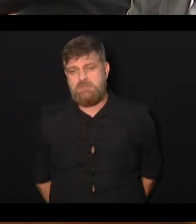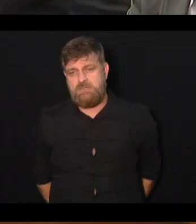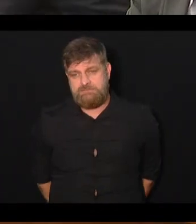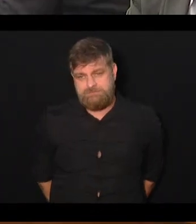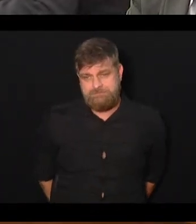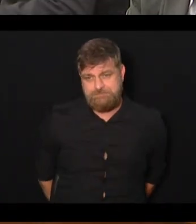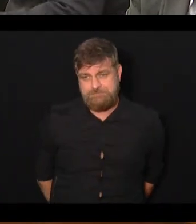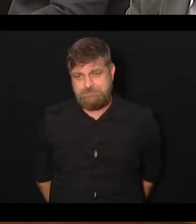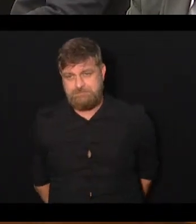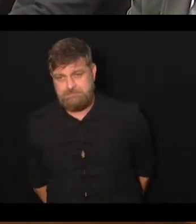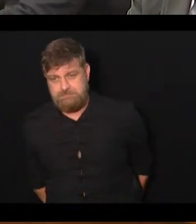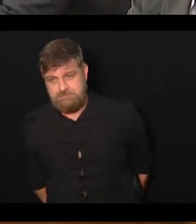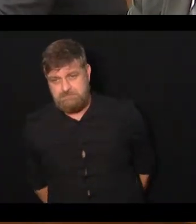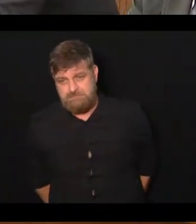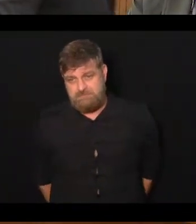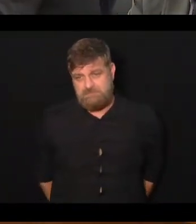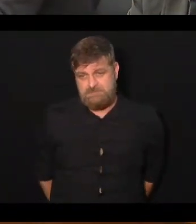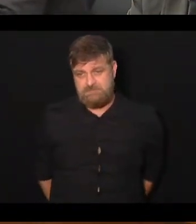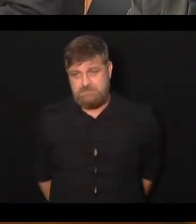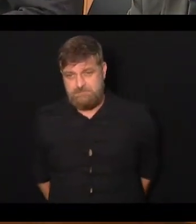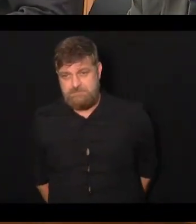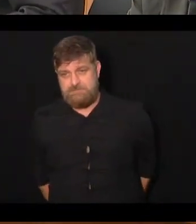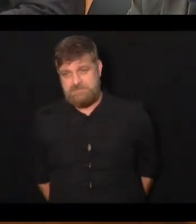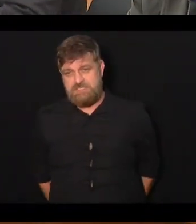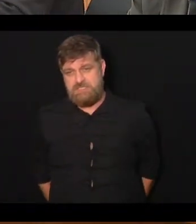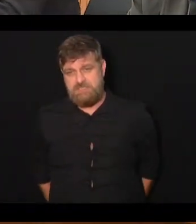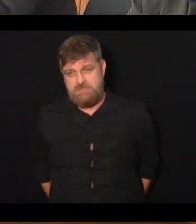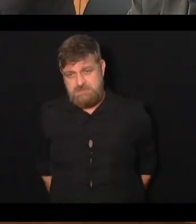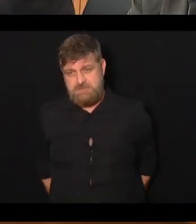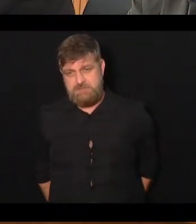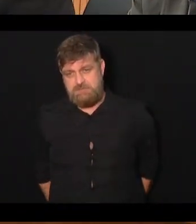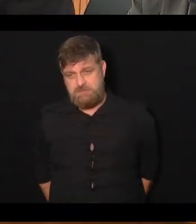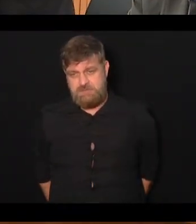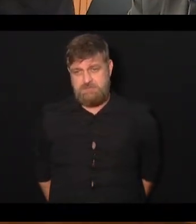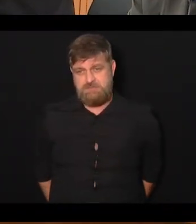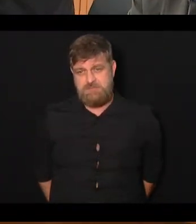minutos no grande expediente.